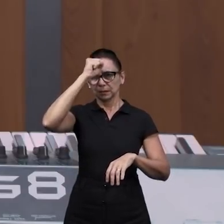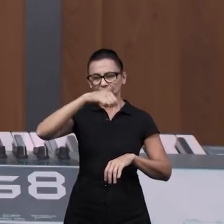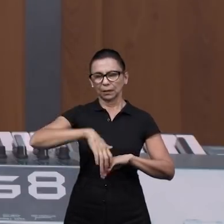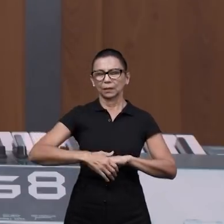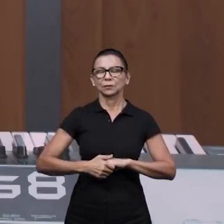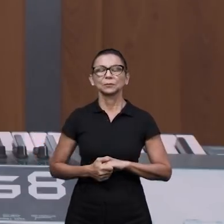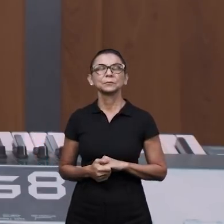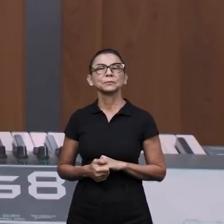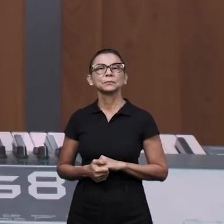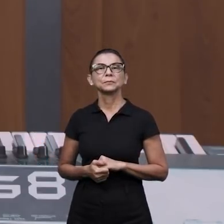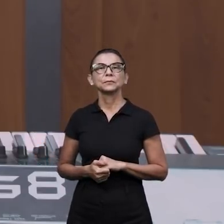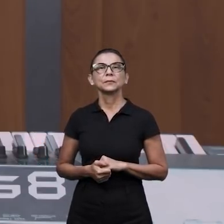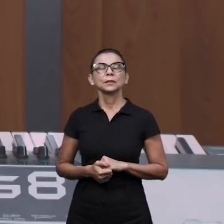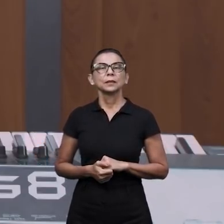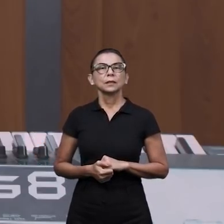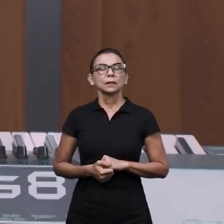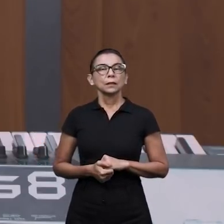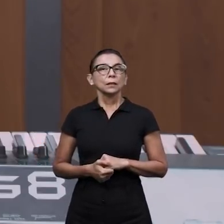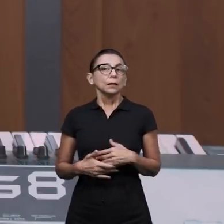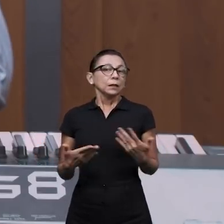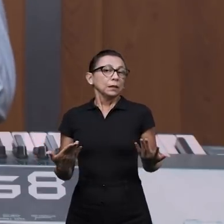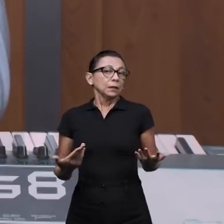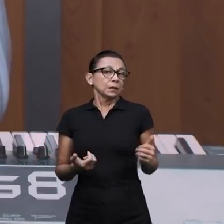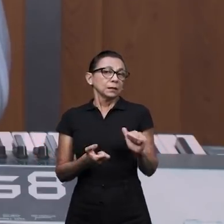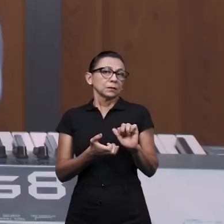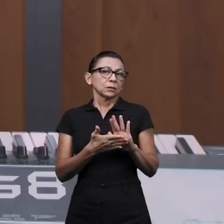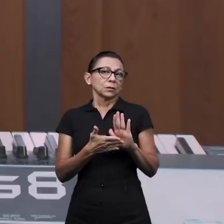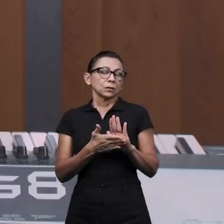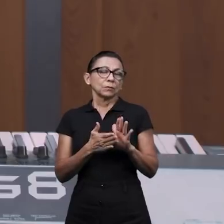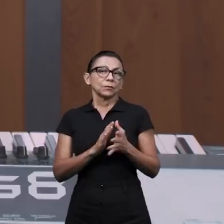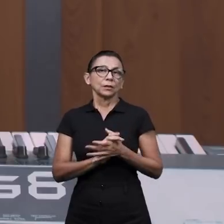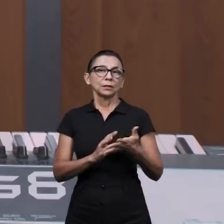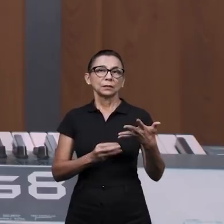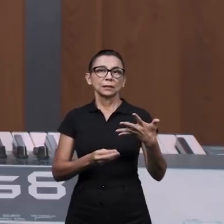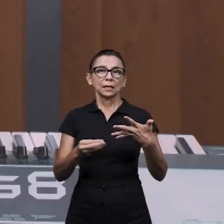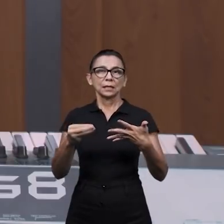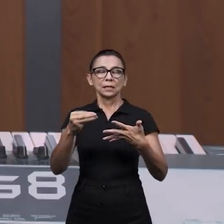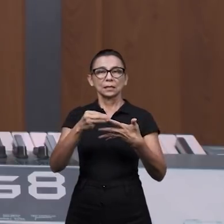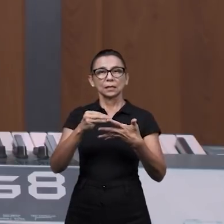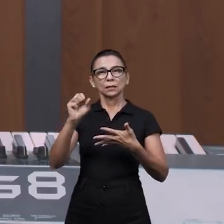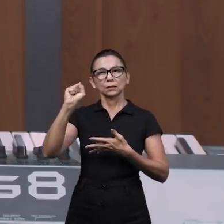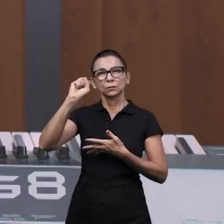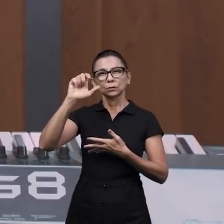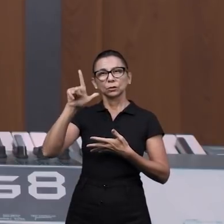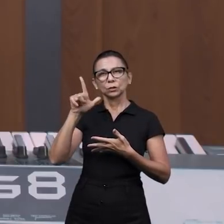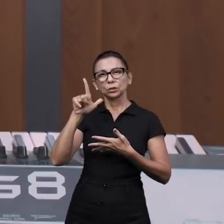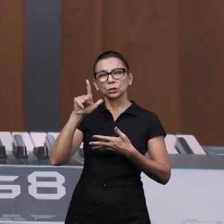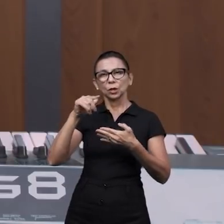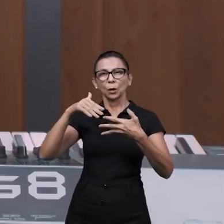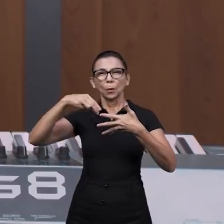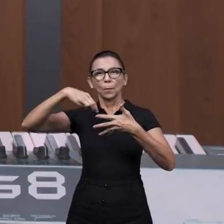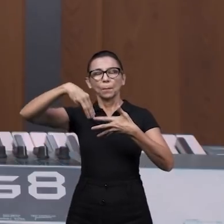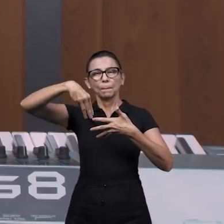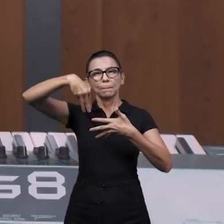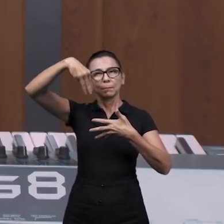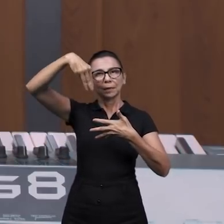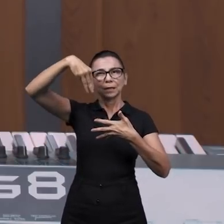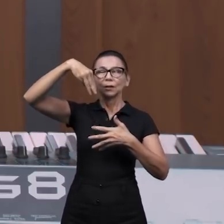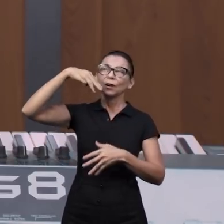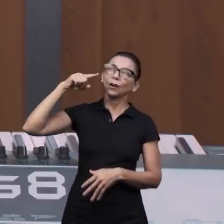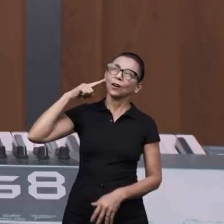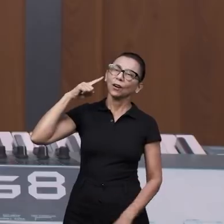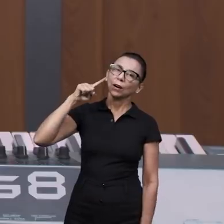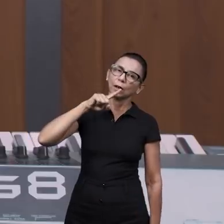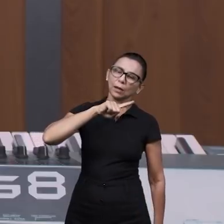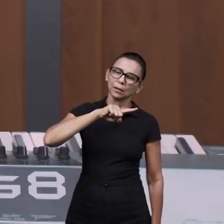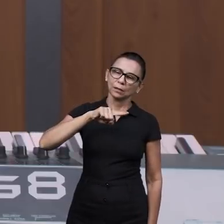certeza vai te ajudar. E esse louvor é na escala também de Sol maior, que é essa escada que está aqui. Nós temos a